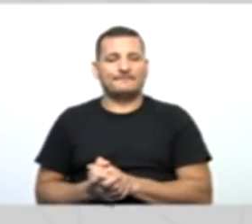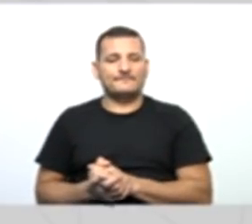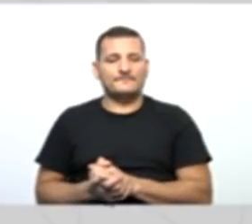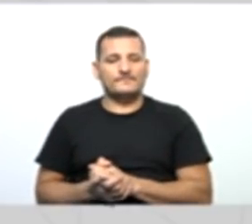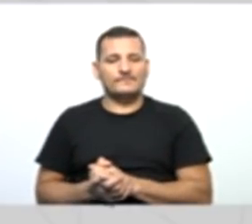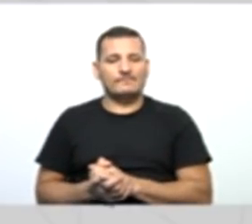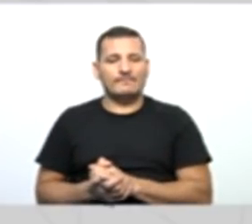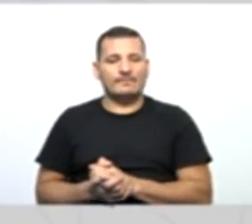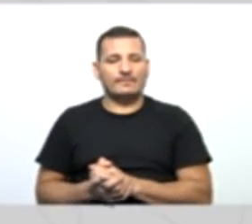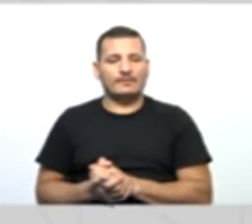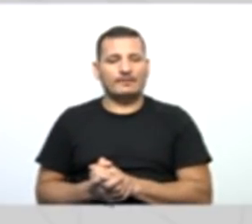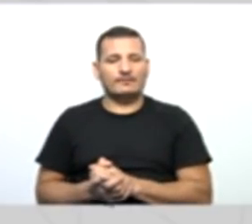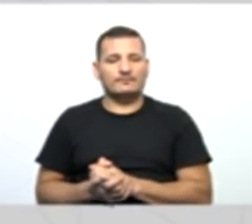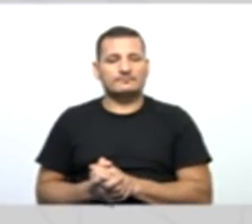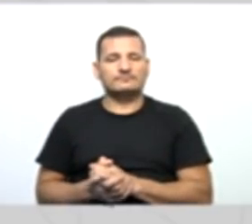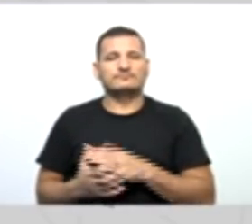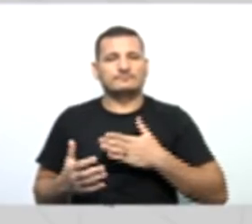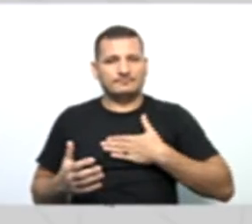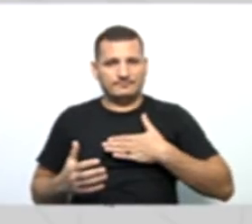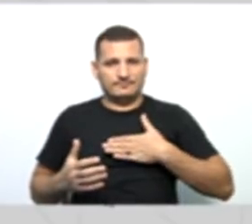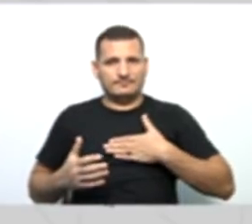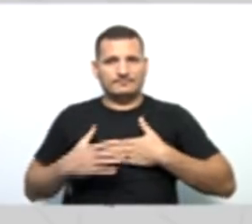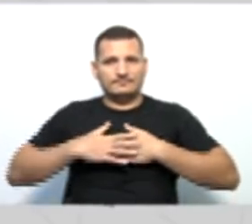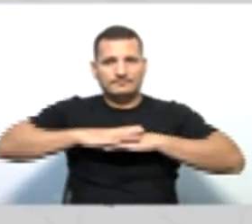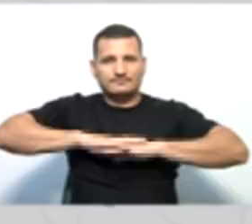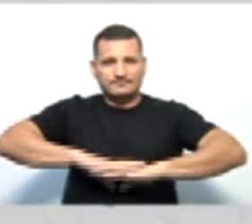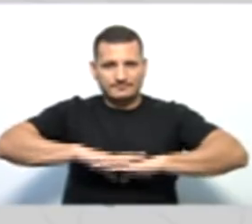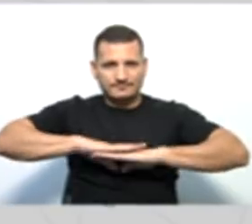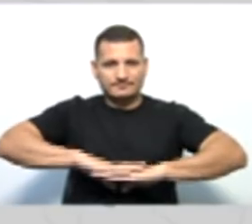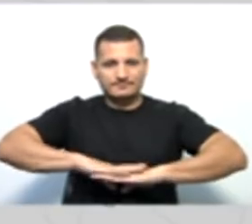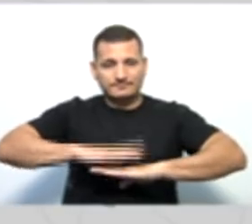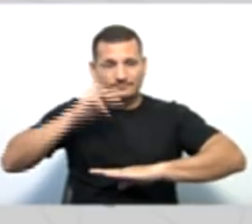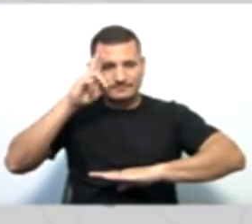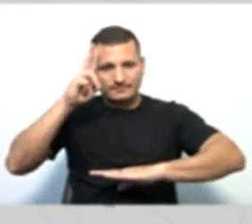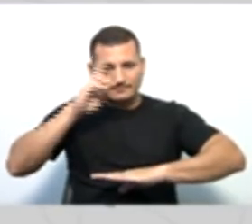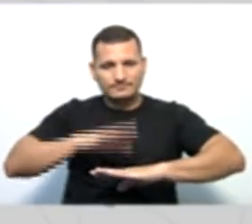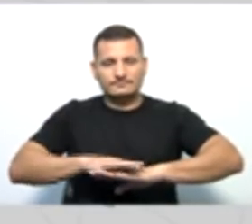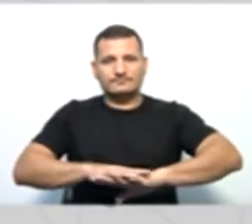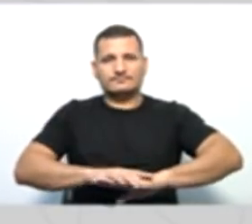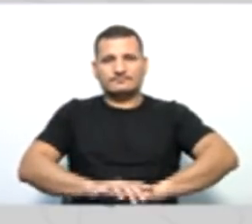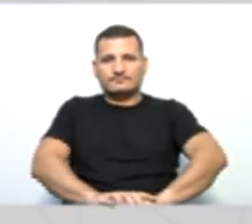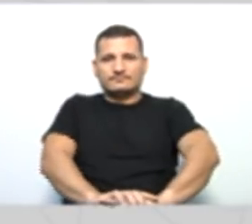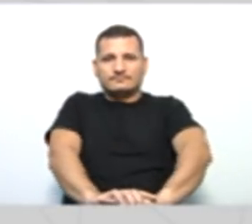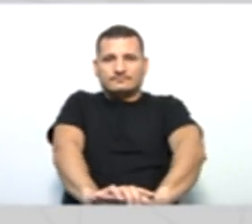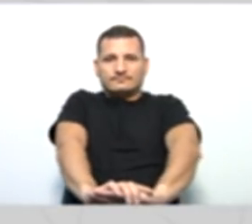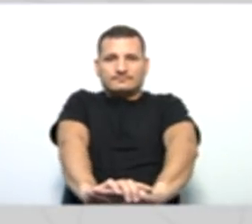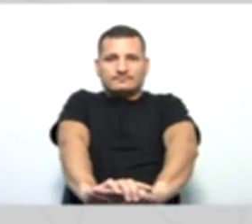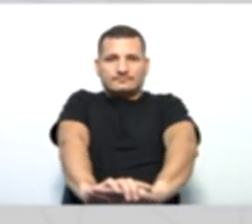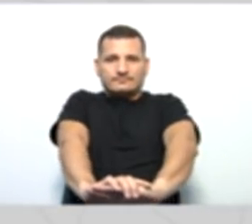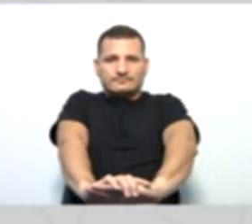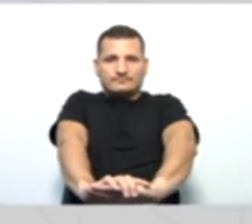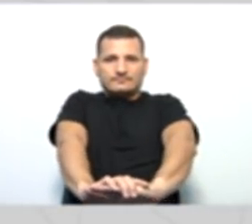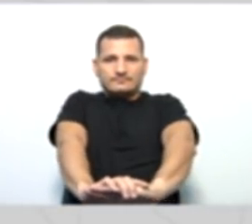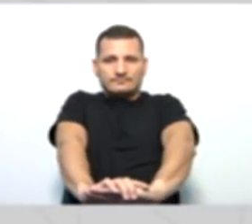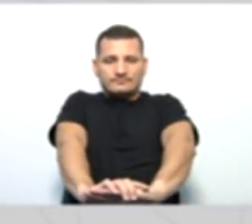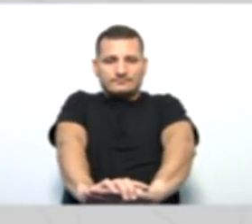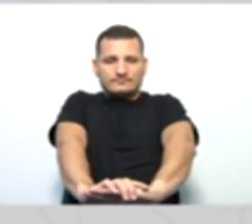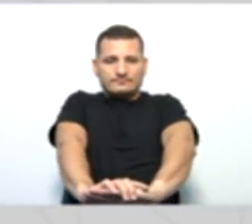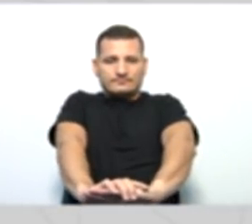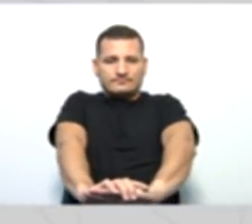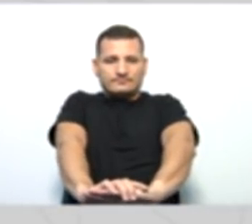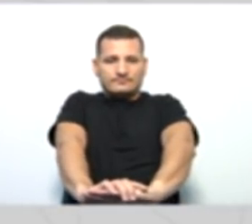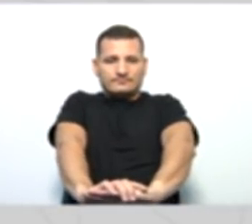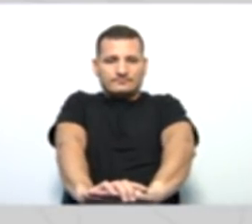de massagem cardíaca, lembra? Braços esticadinhos, como está colocando aqui, né, na nossa